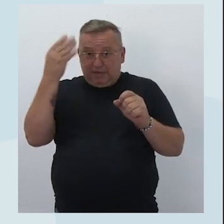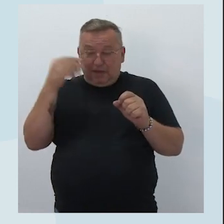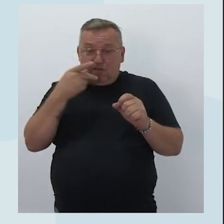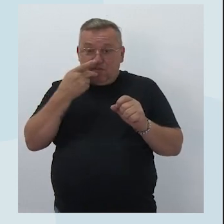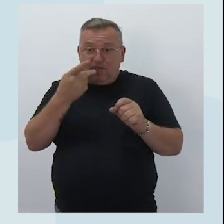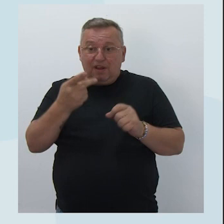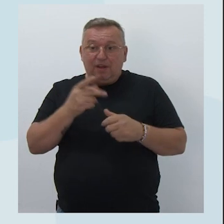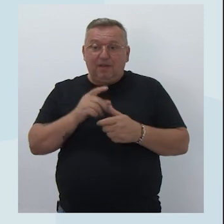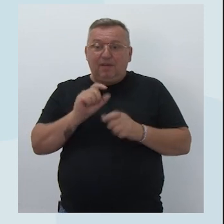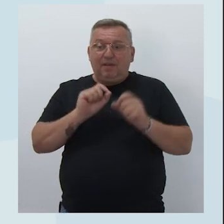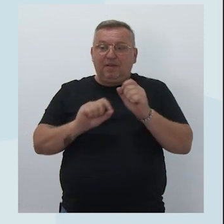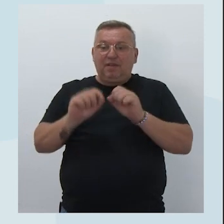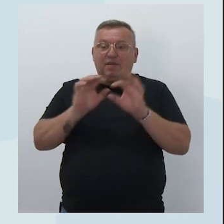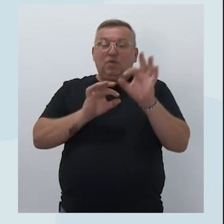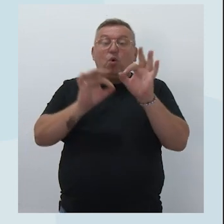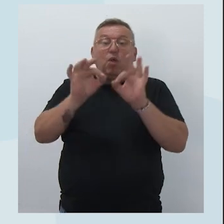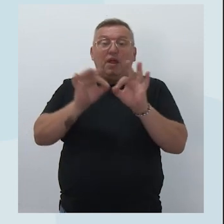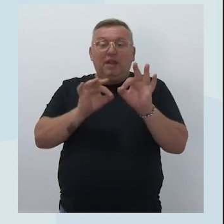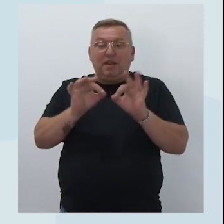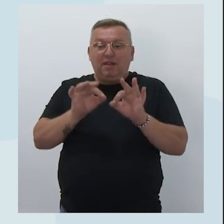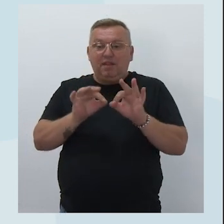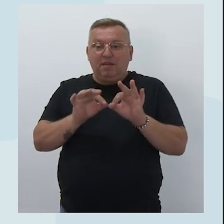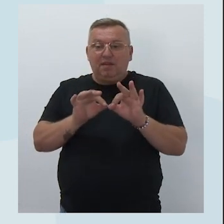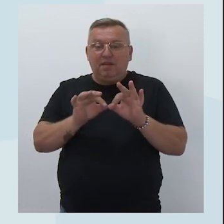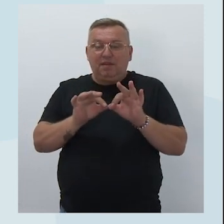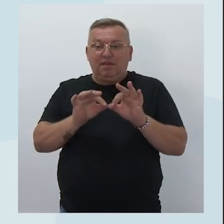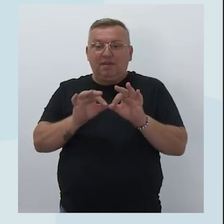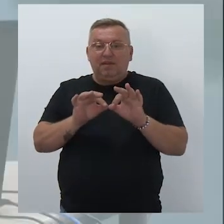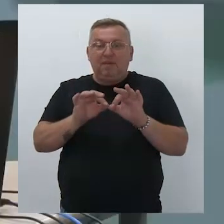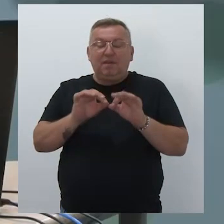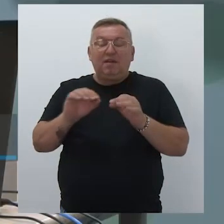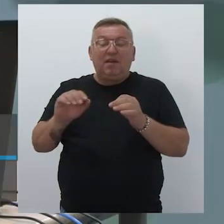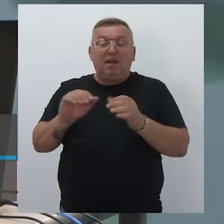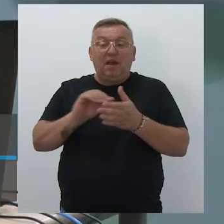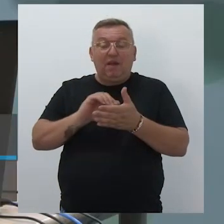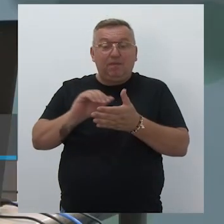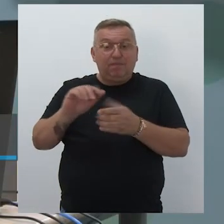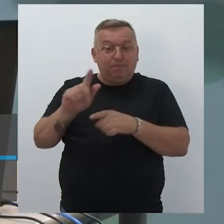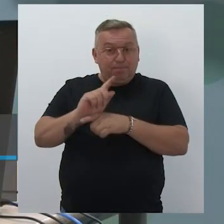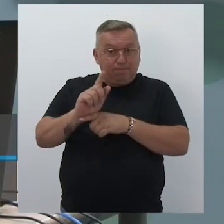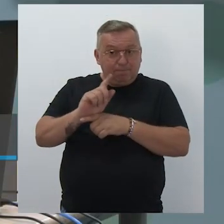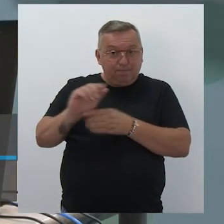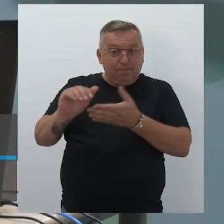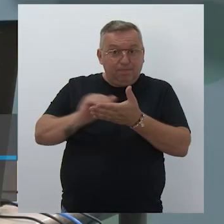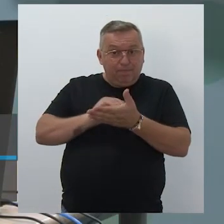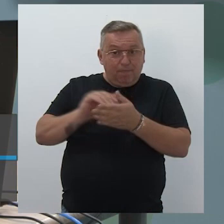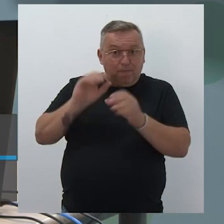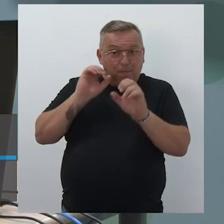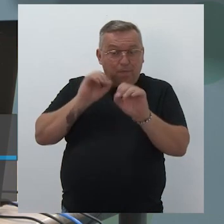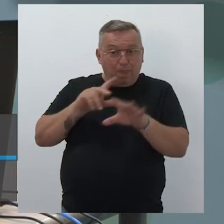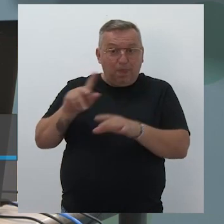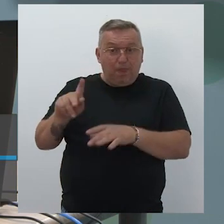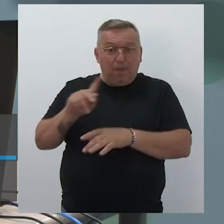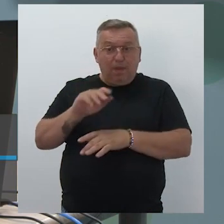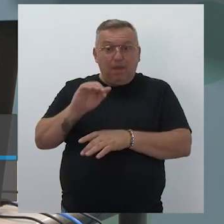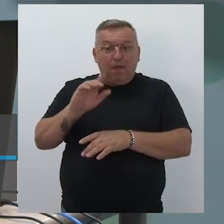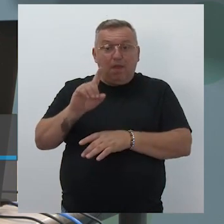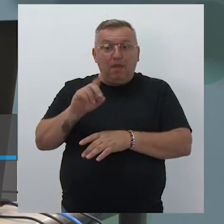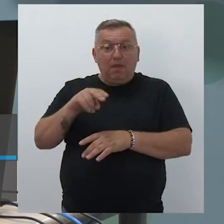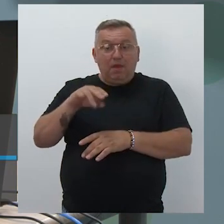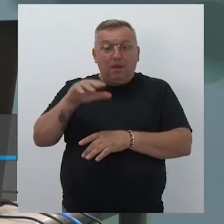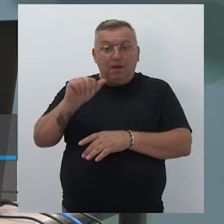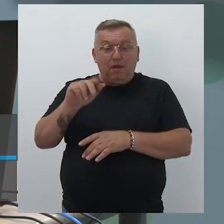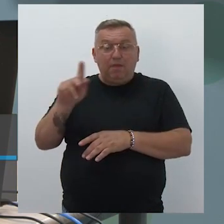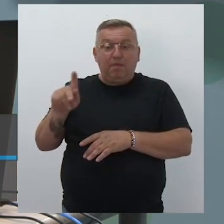né, que é a organização, né, a gestão da Secretaria da Educação, a professora Adriana, a